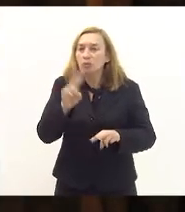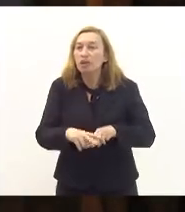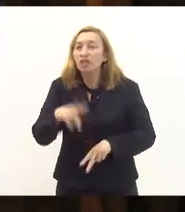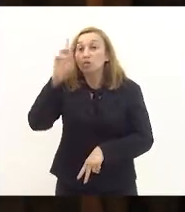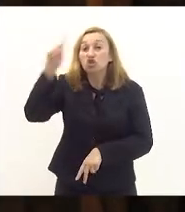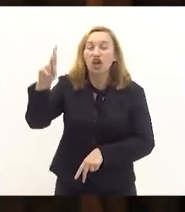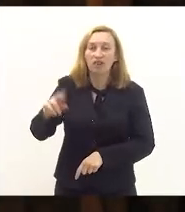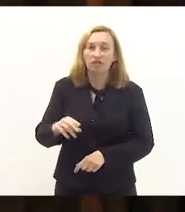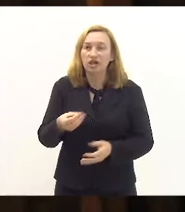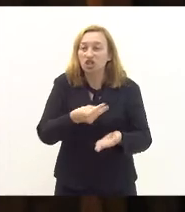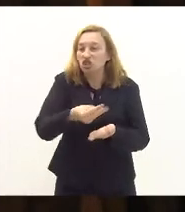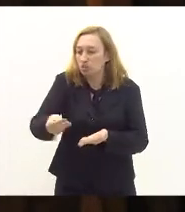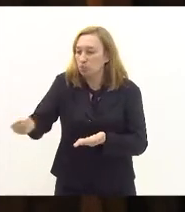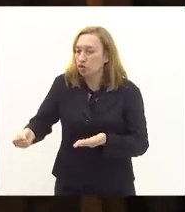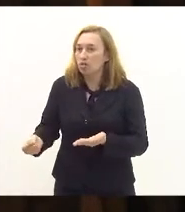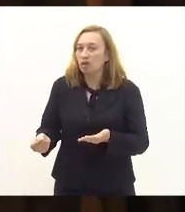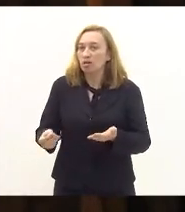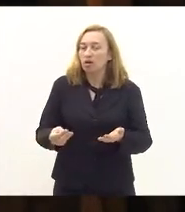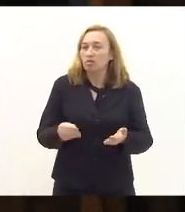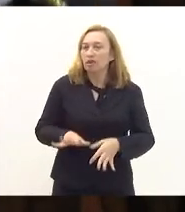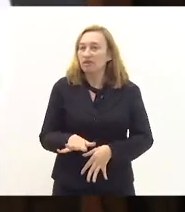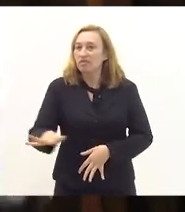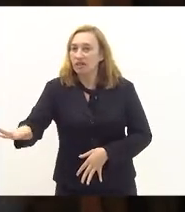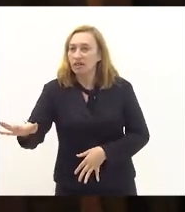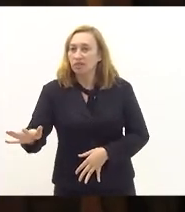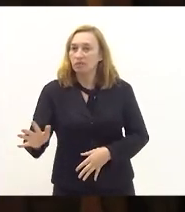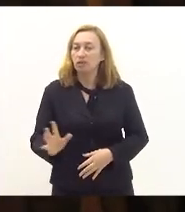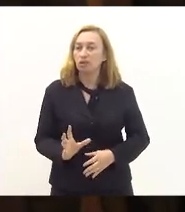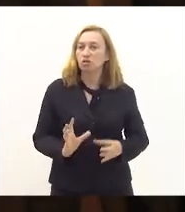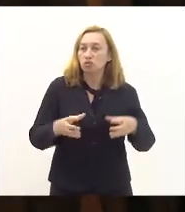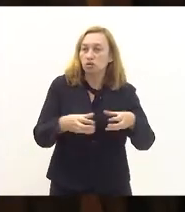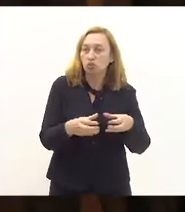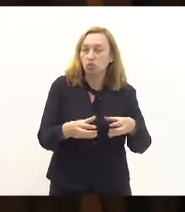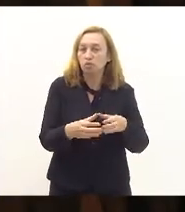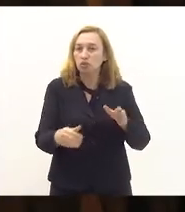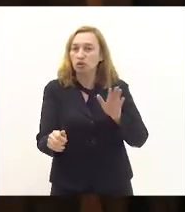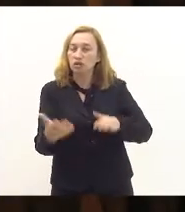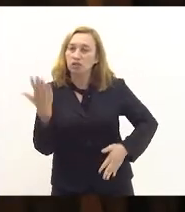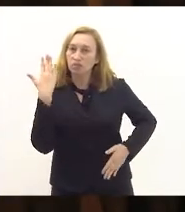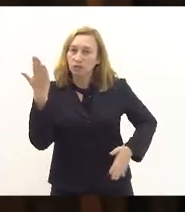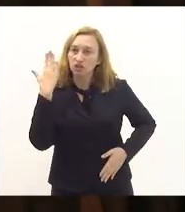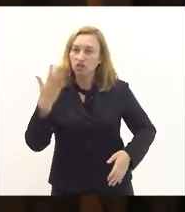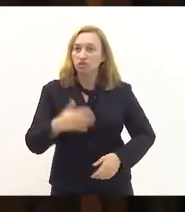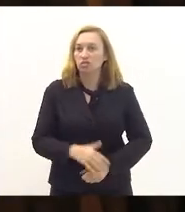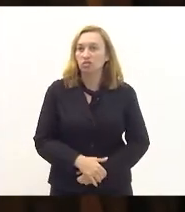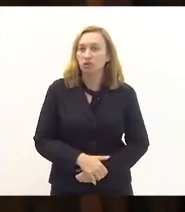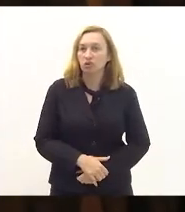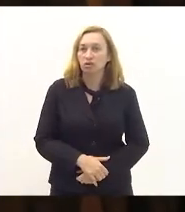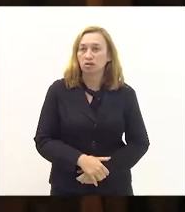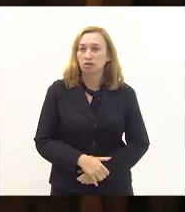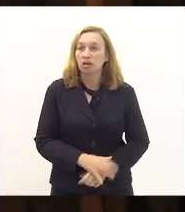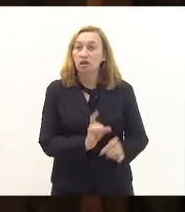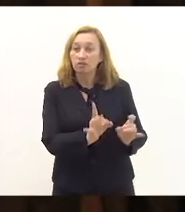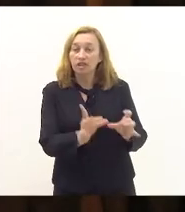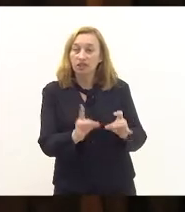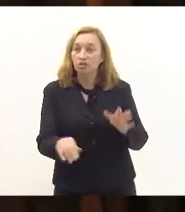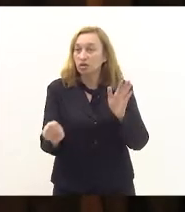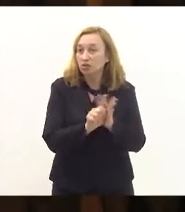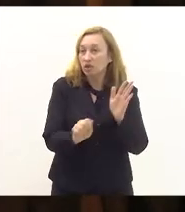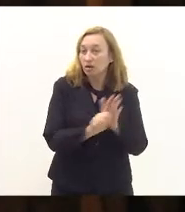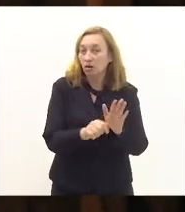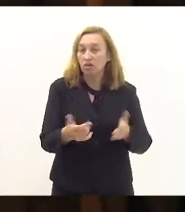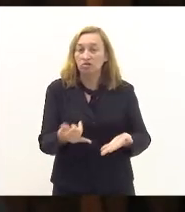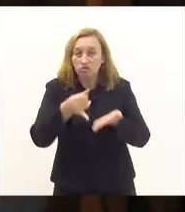prende quem distribui para as favelas, aí onde estão os grupos de traficantes, chamados traficantes, que não são, são vendedores de maconha, de